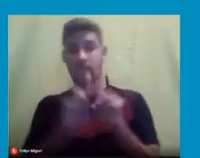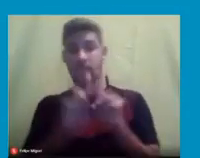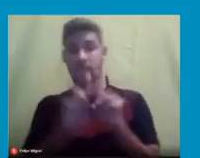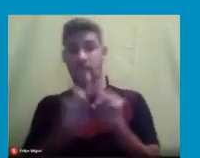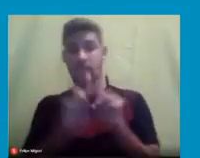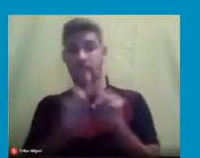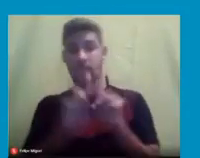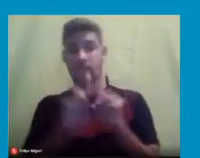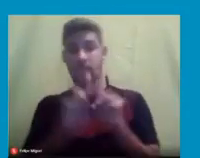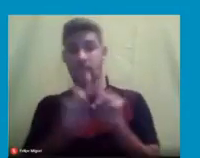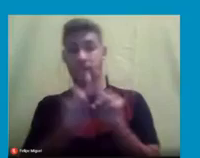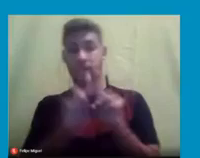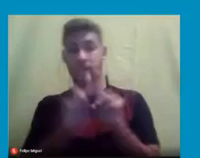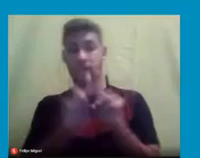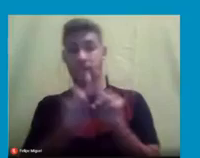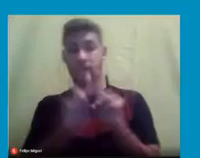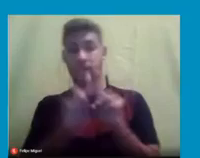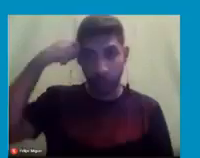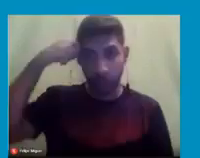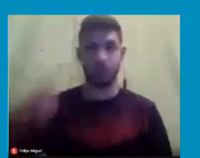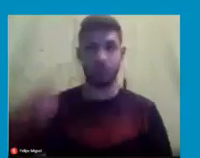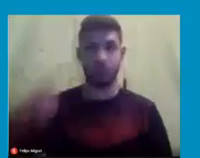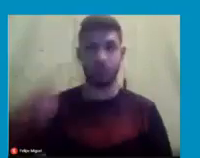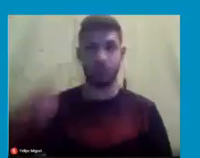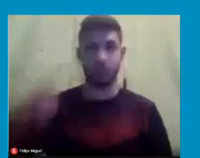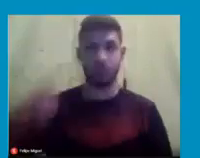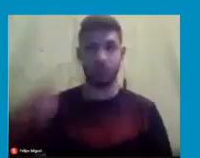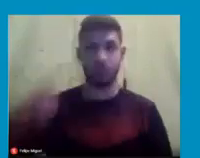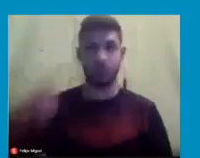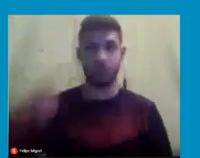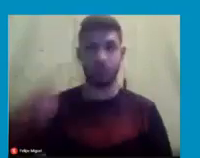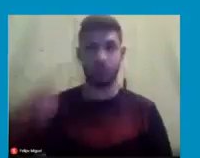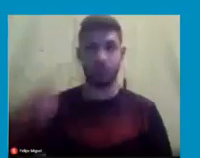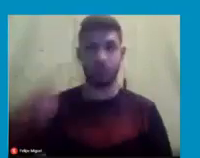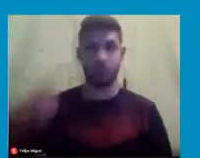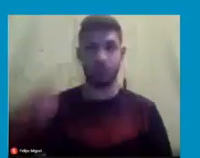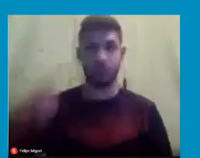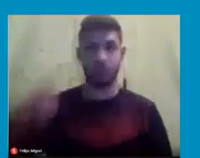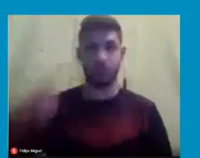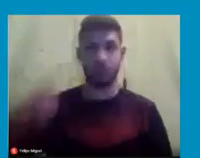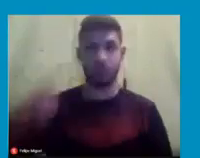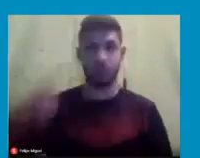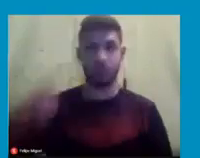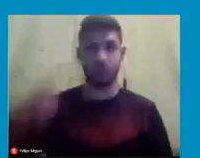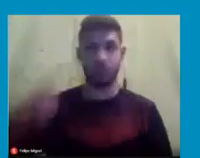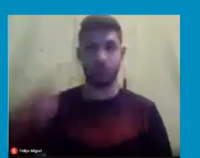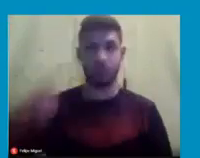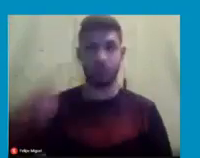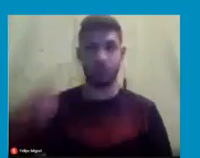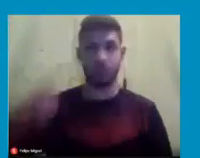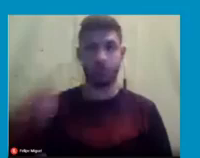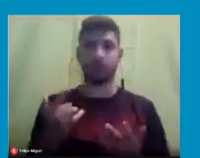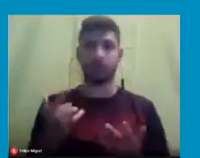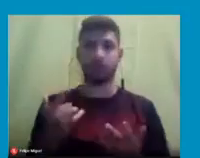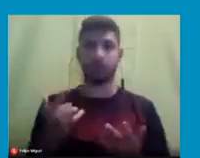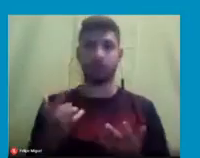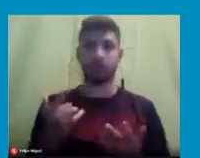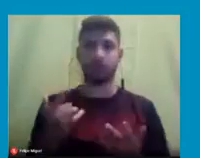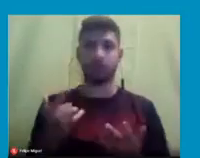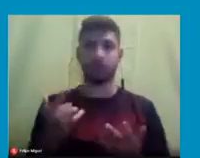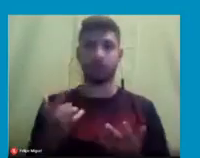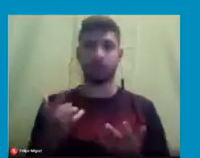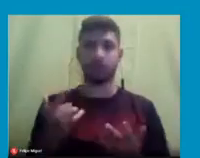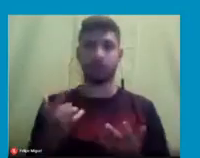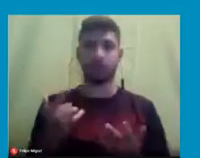Né? Então, essa relação com a criminalidade, eu vejo assim, eu posso ser até acusado